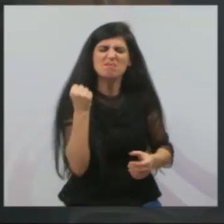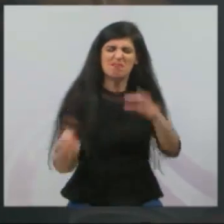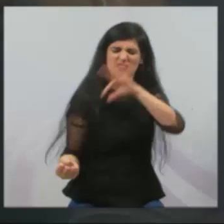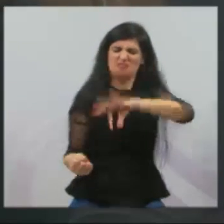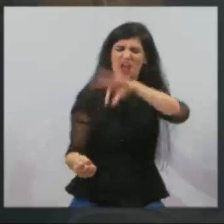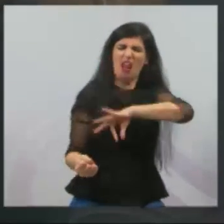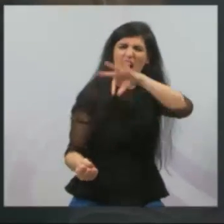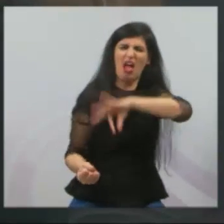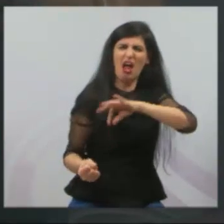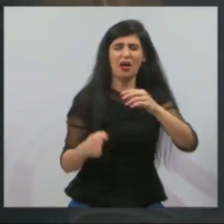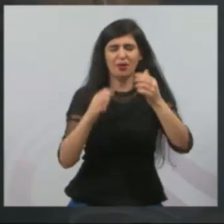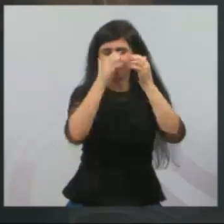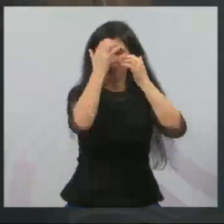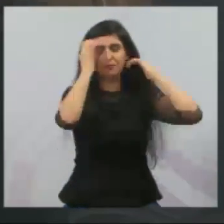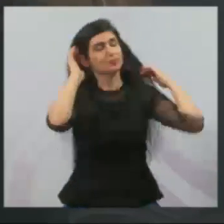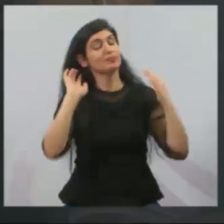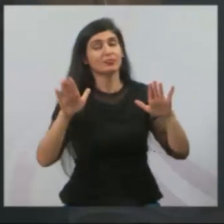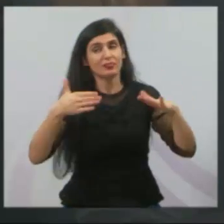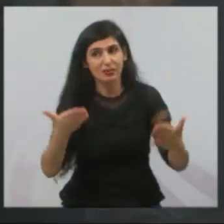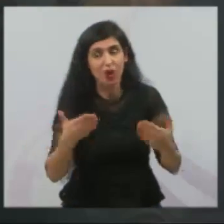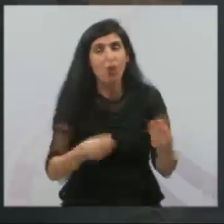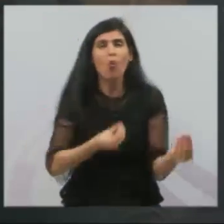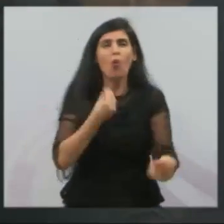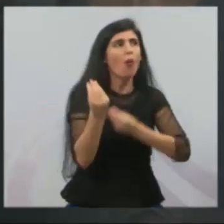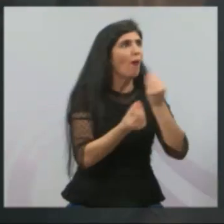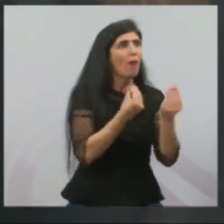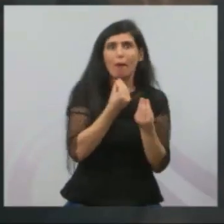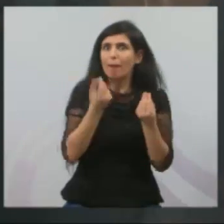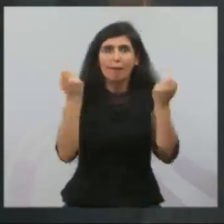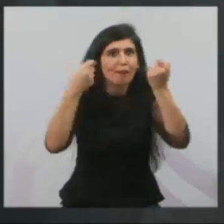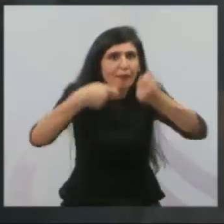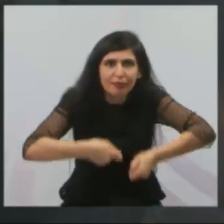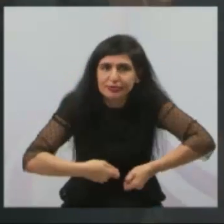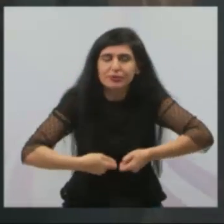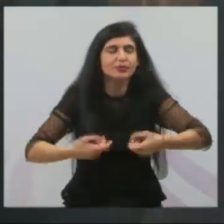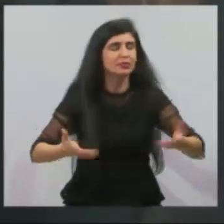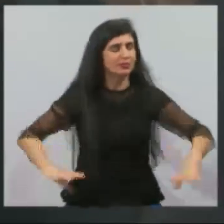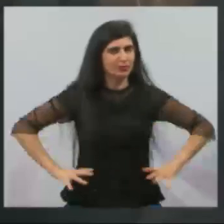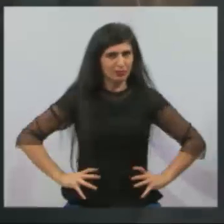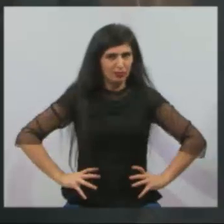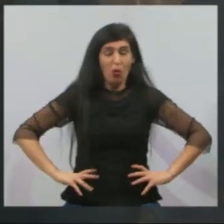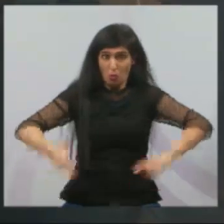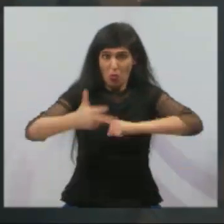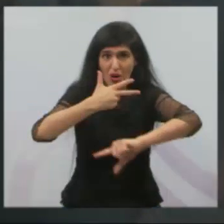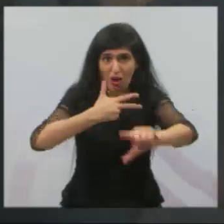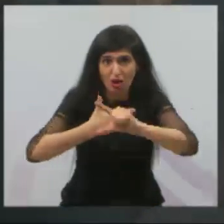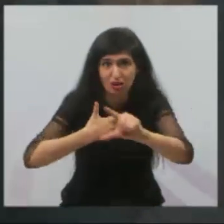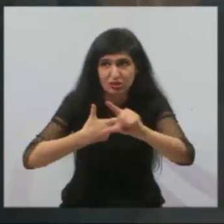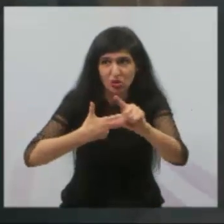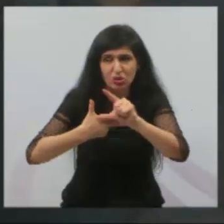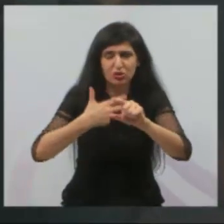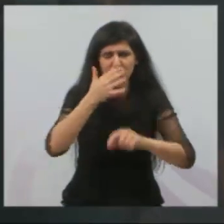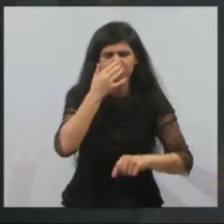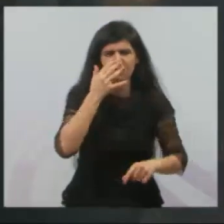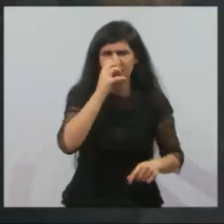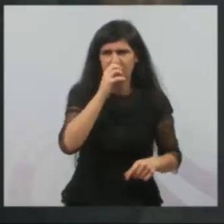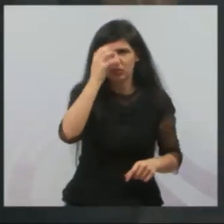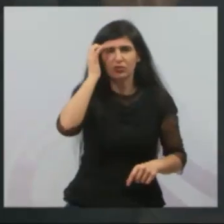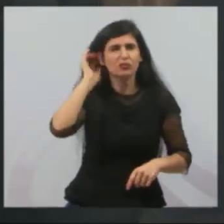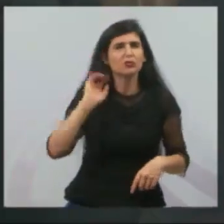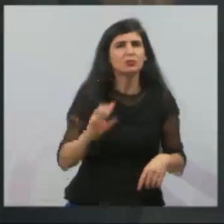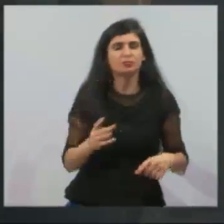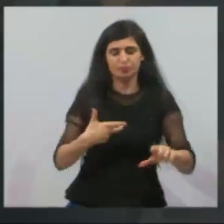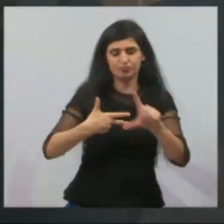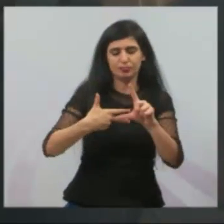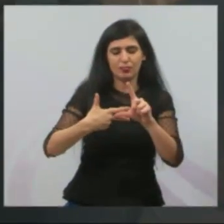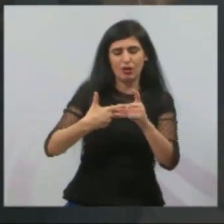O Arildo bem colocou aqui, como pode o Poder Legislativo ser um carimbador do Poder